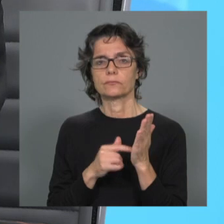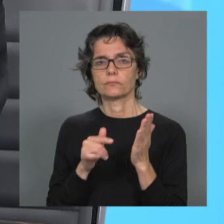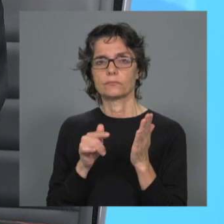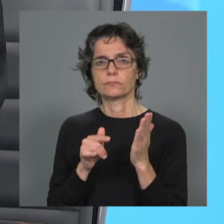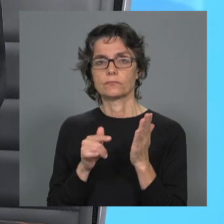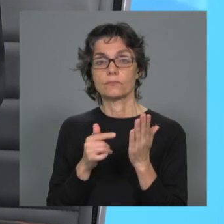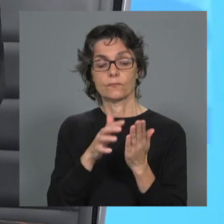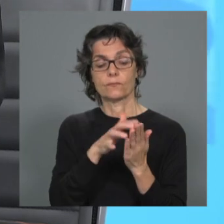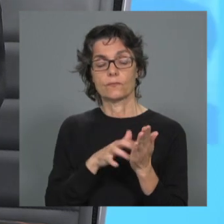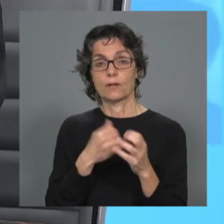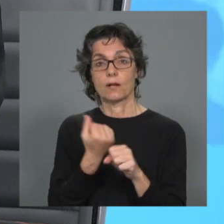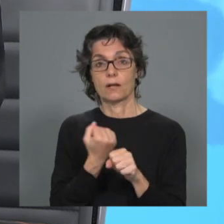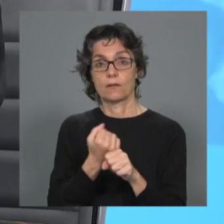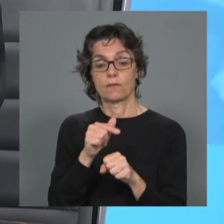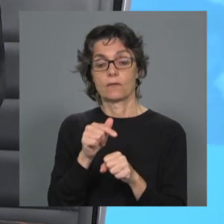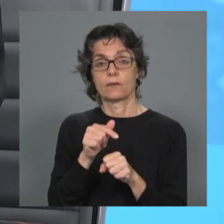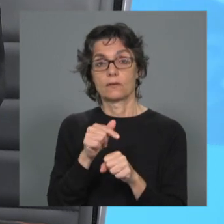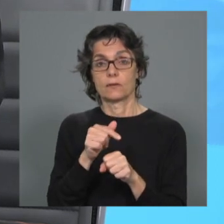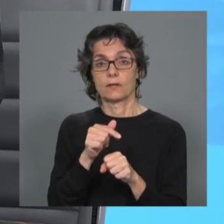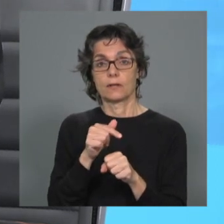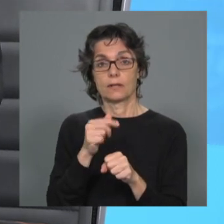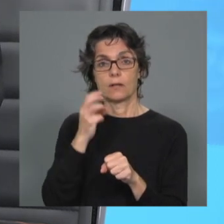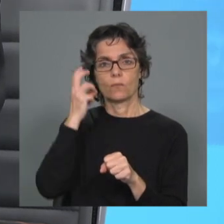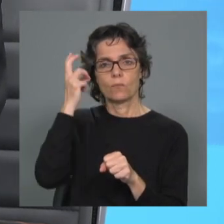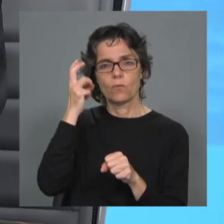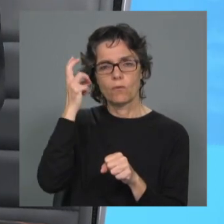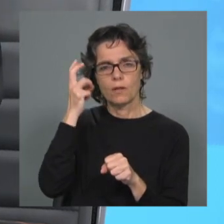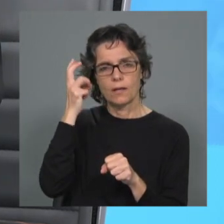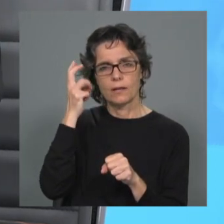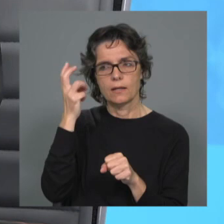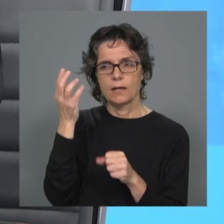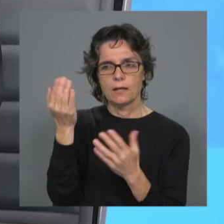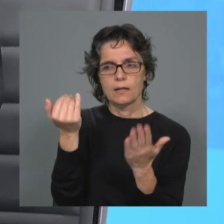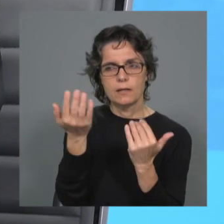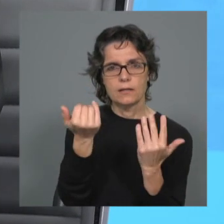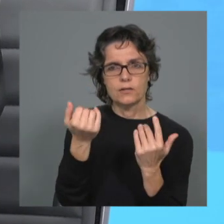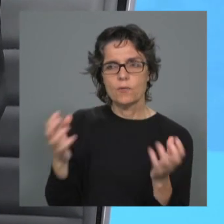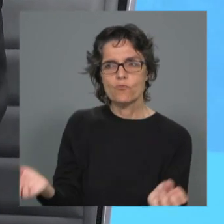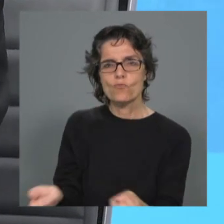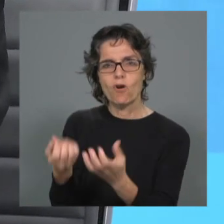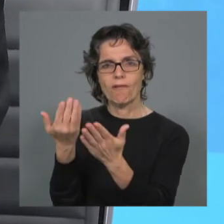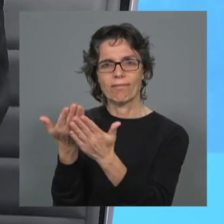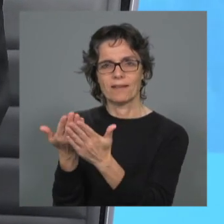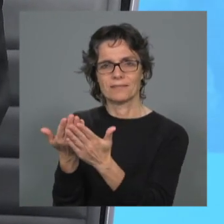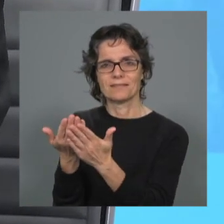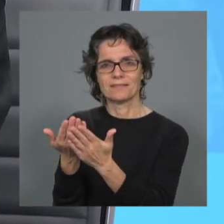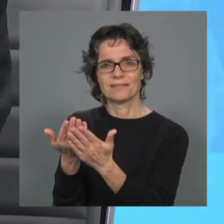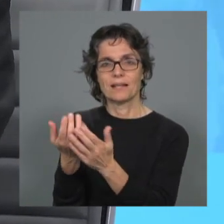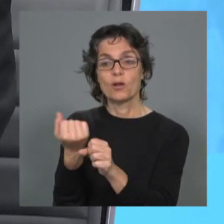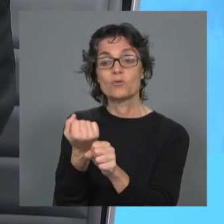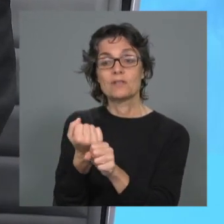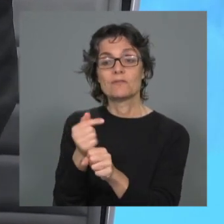este serviço que ele faz enquanto cordeiro, que congrega e que salva, não se fecha